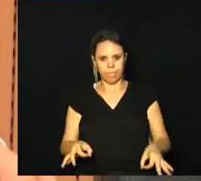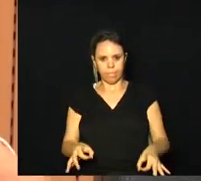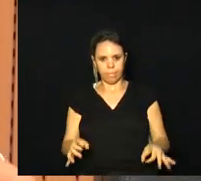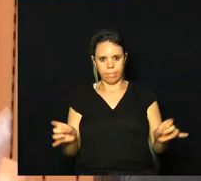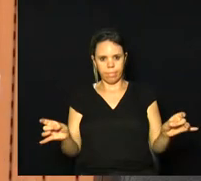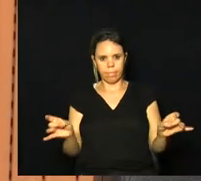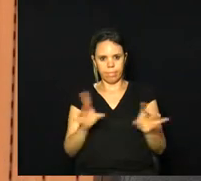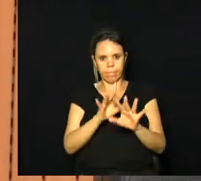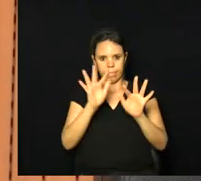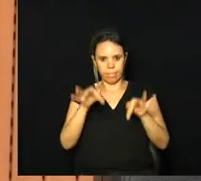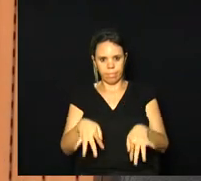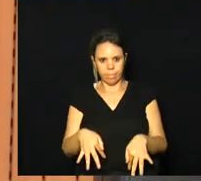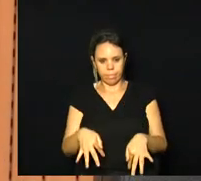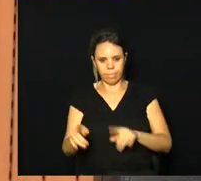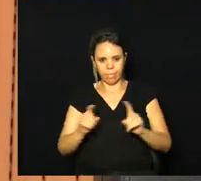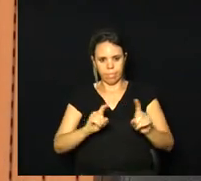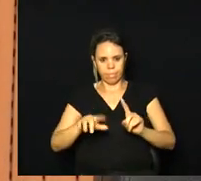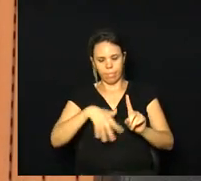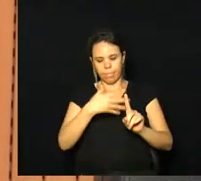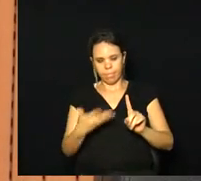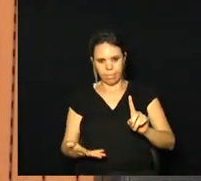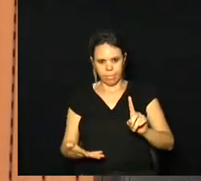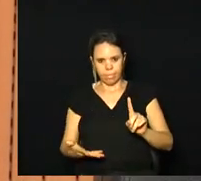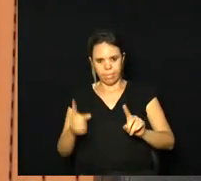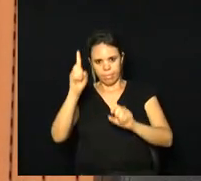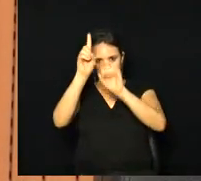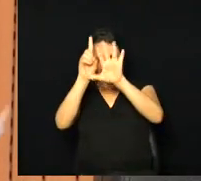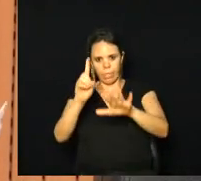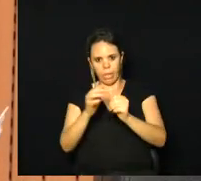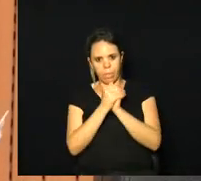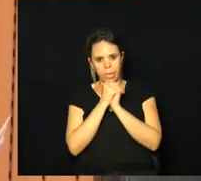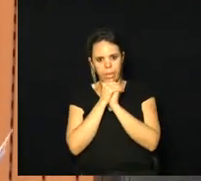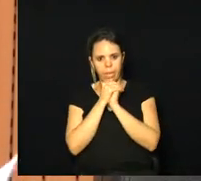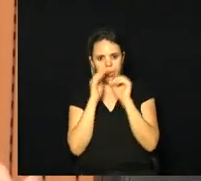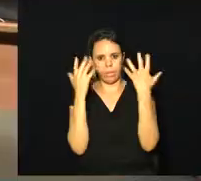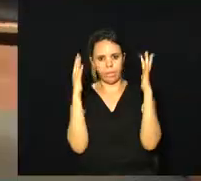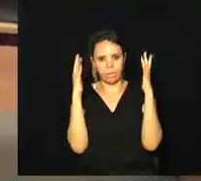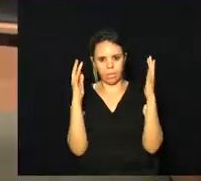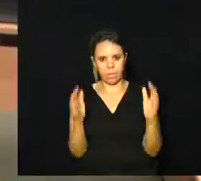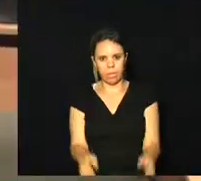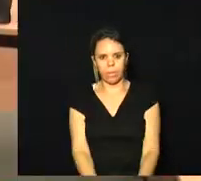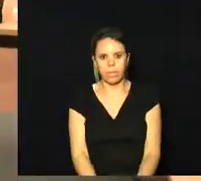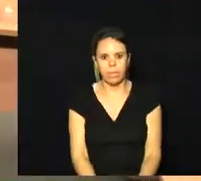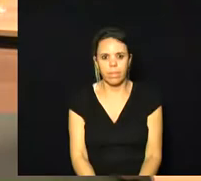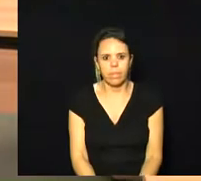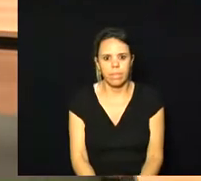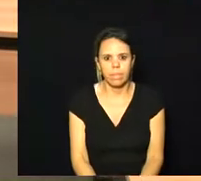declaro encerrada a nossa reunião. Que Deus abençoe a todos.